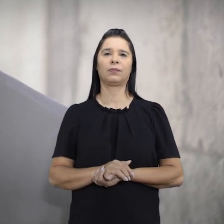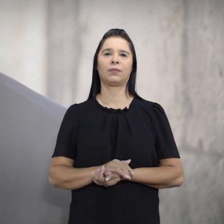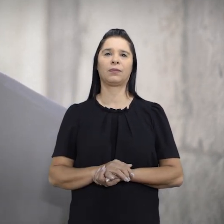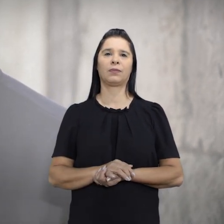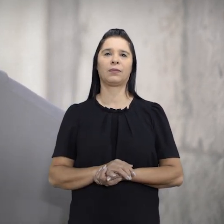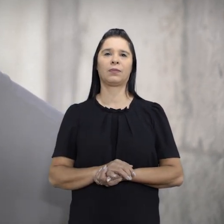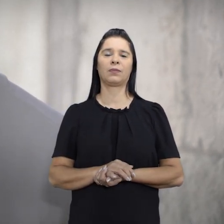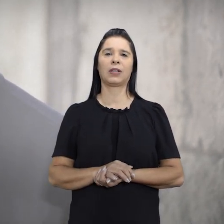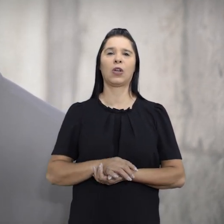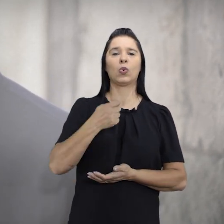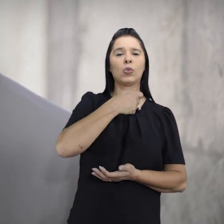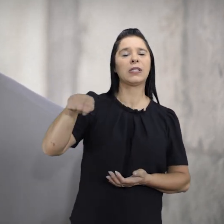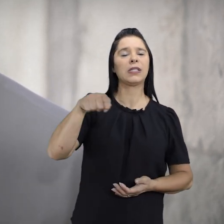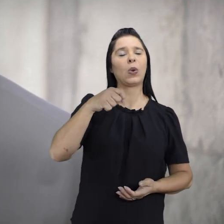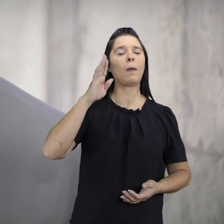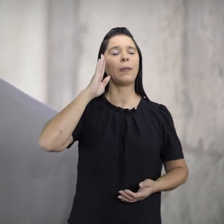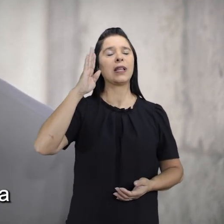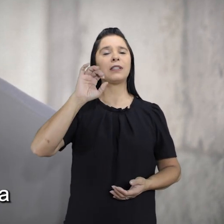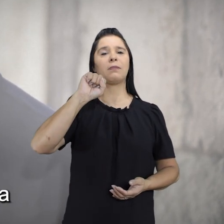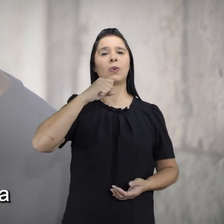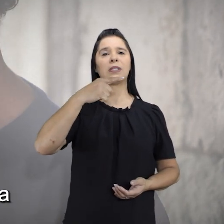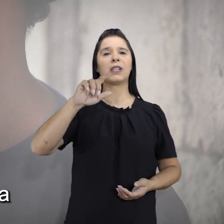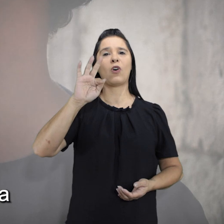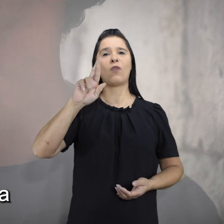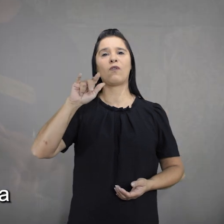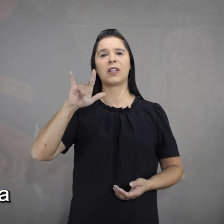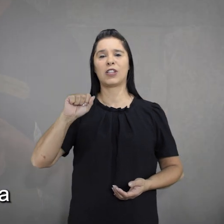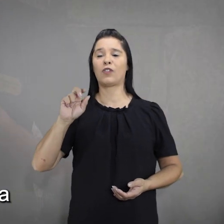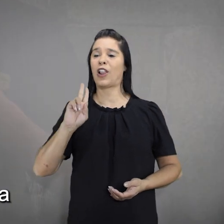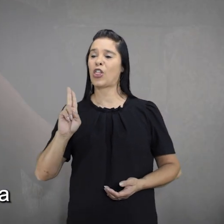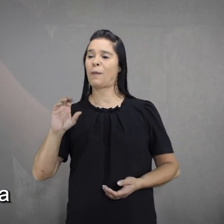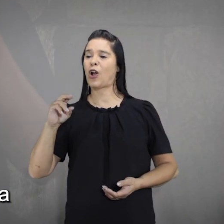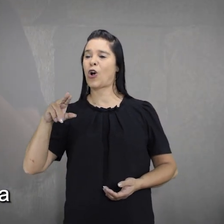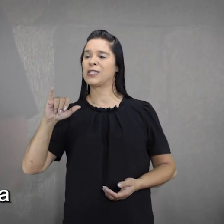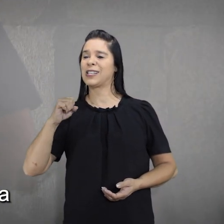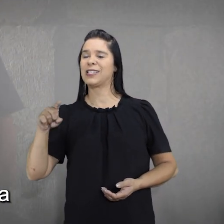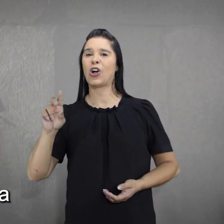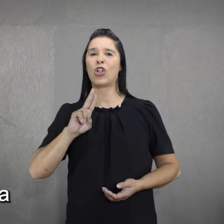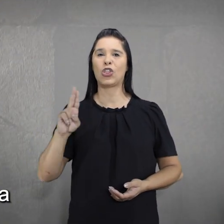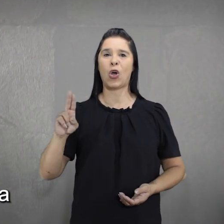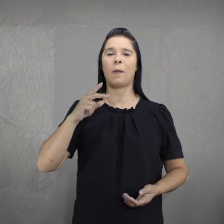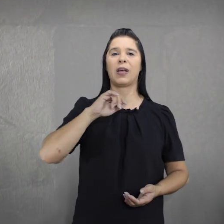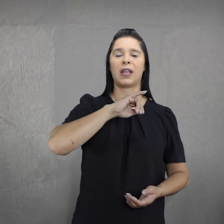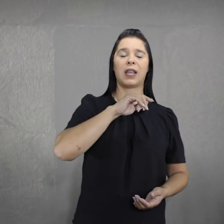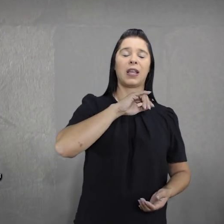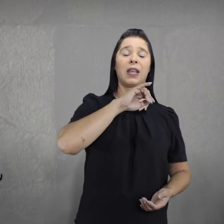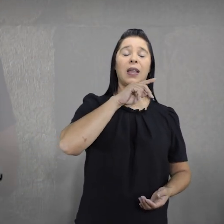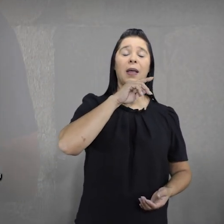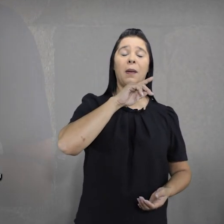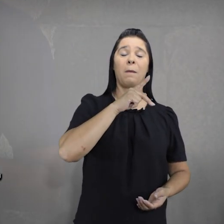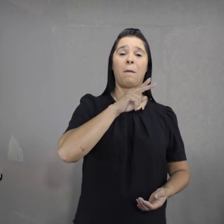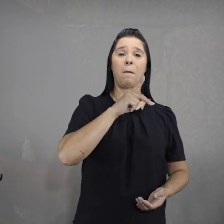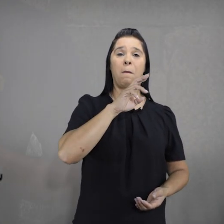O sino principal do São Francisco, a gente chama ele de Conceição, mas o nome dele é São Pedro de Alcântara.